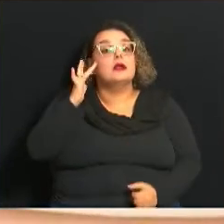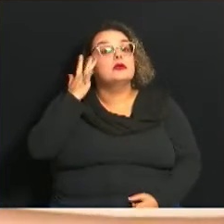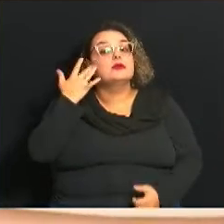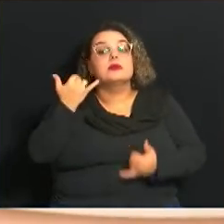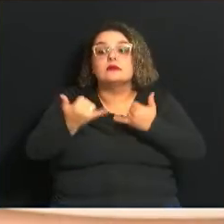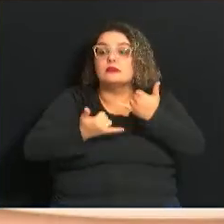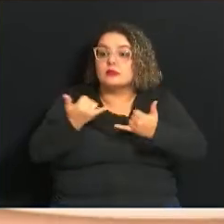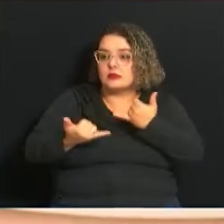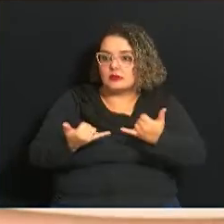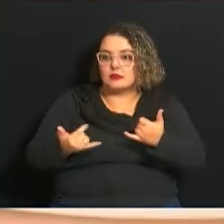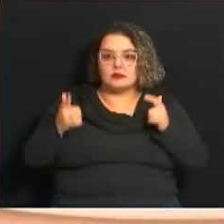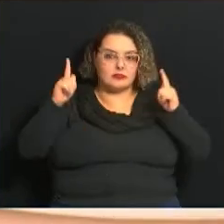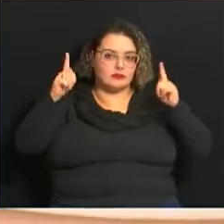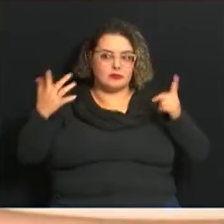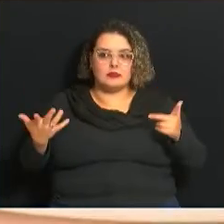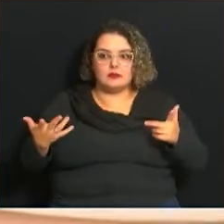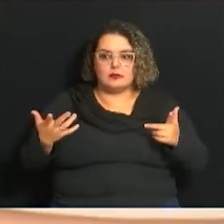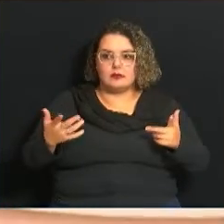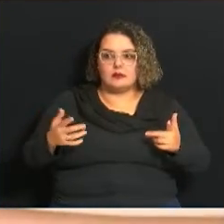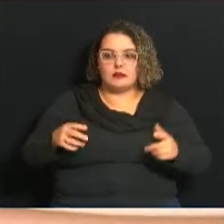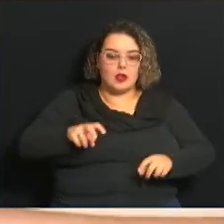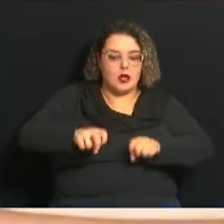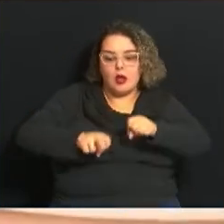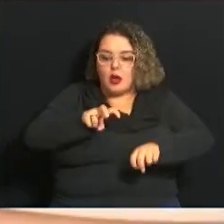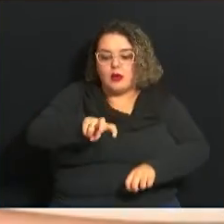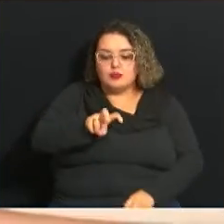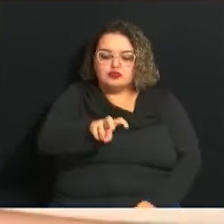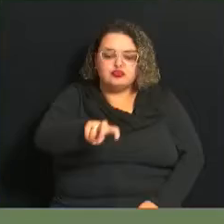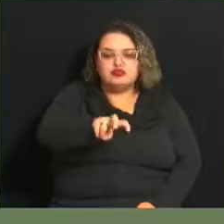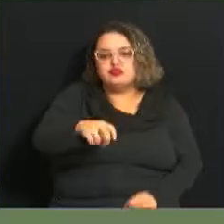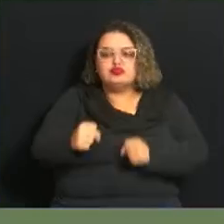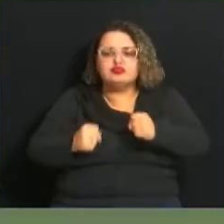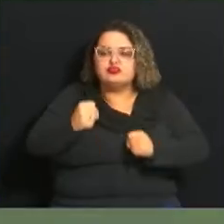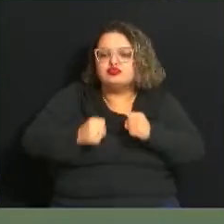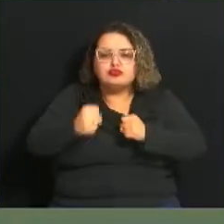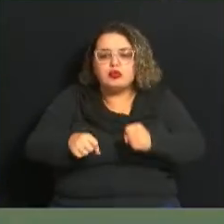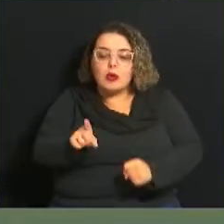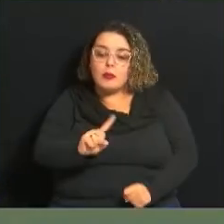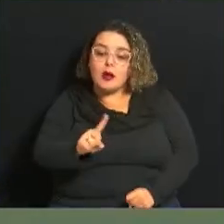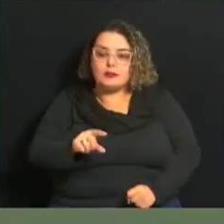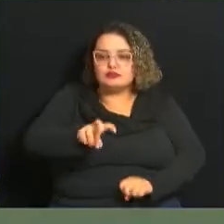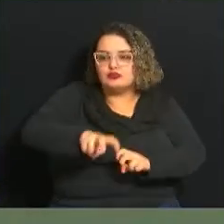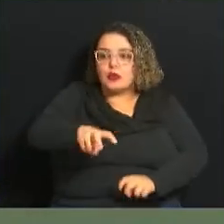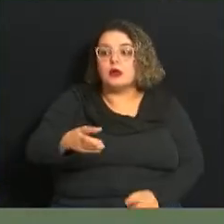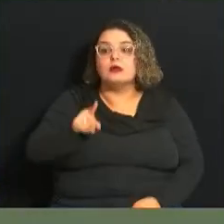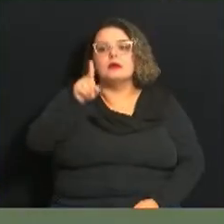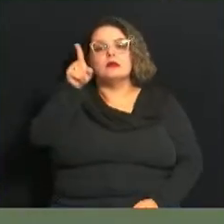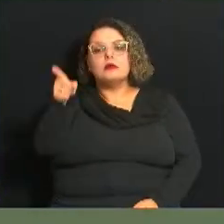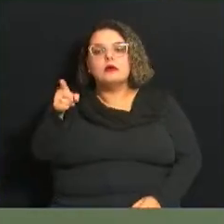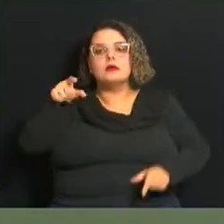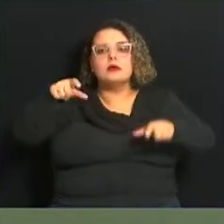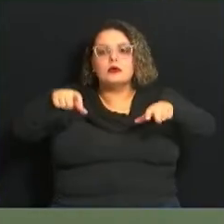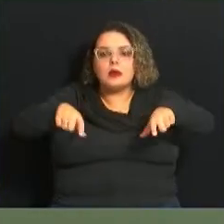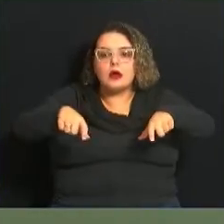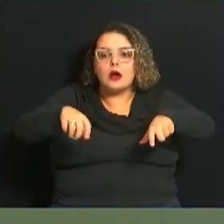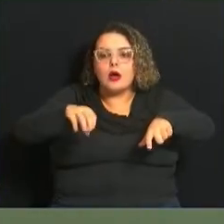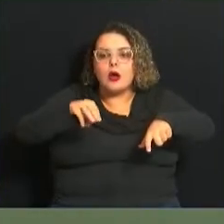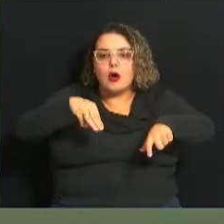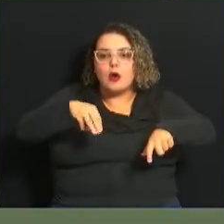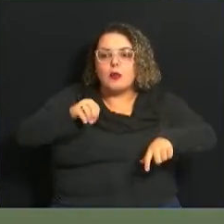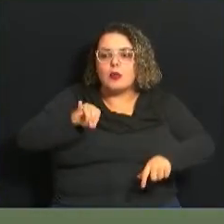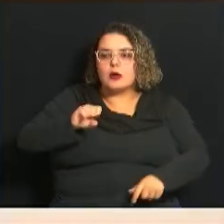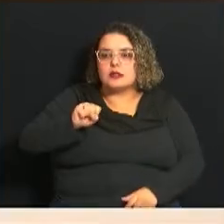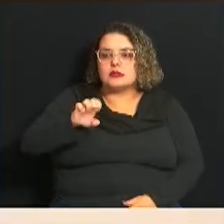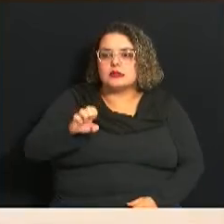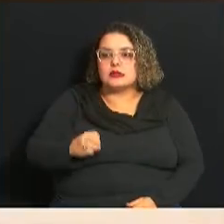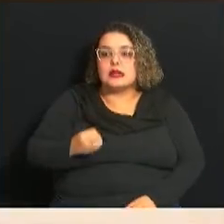estava se divertindo. Ele corria, balançava o rabinho, corria, balançava o rabinho. E foi. E foi parar no Moisés Lucarelli. Fomos até 3 horas da manhã